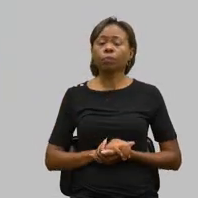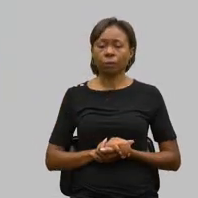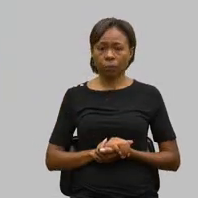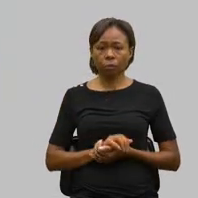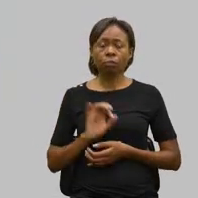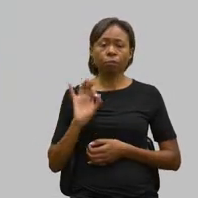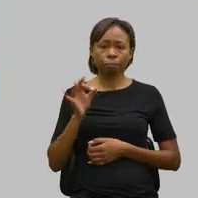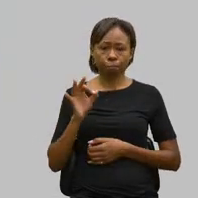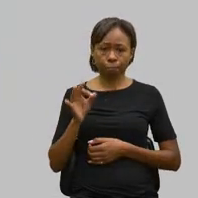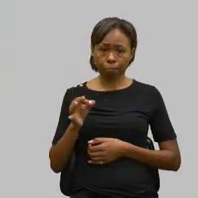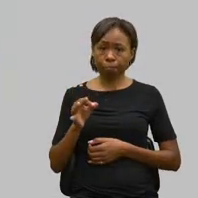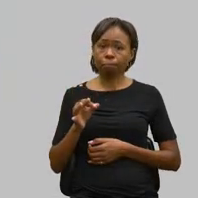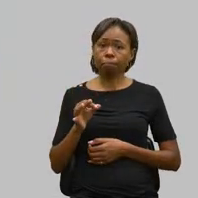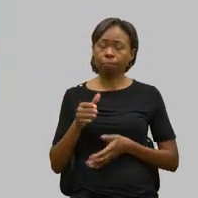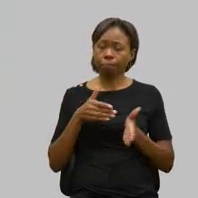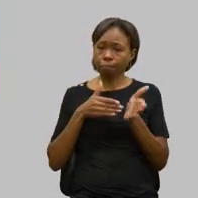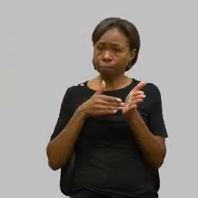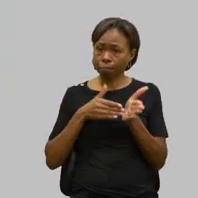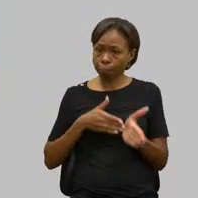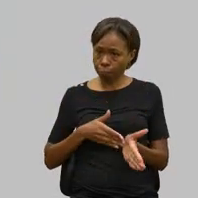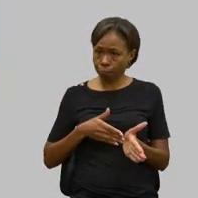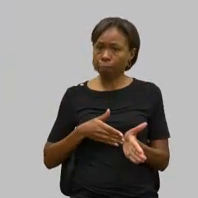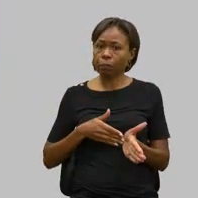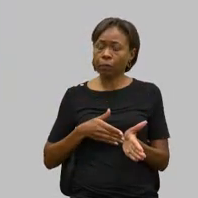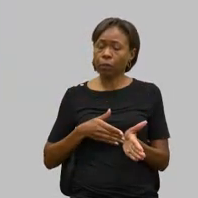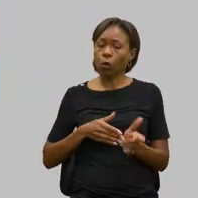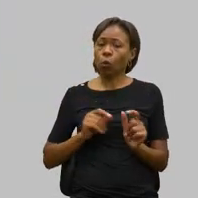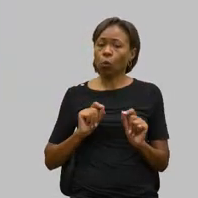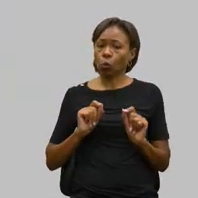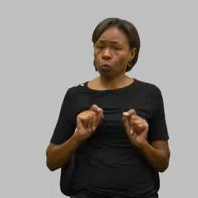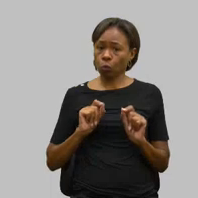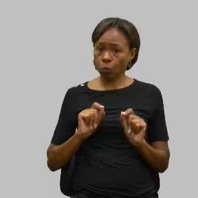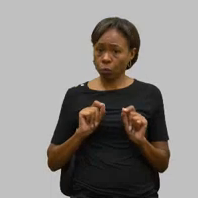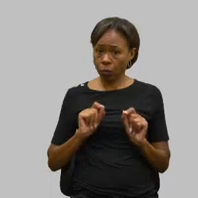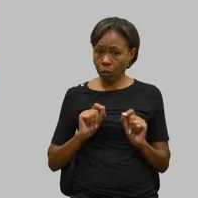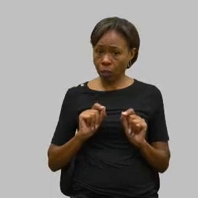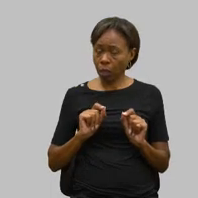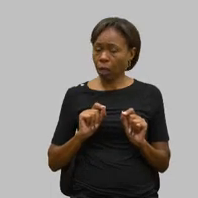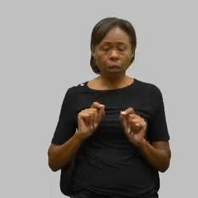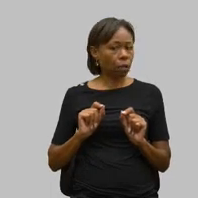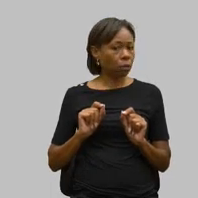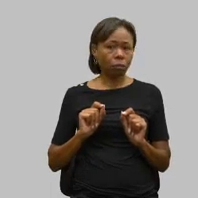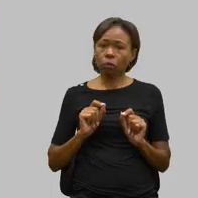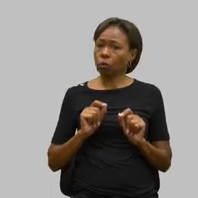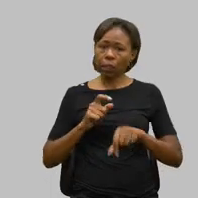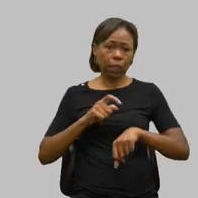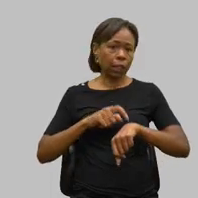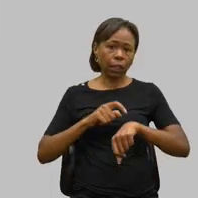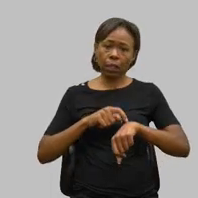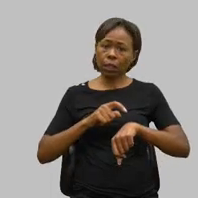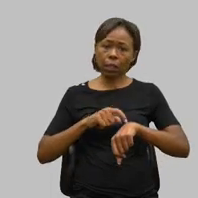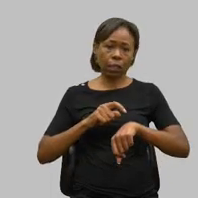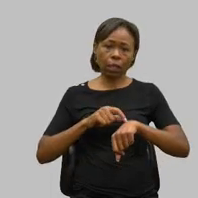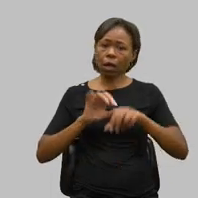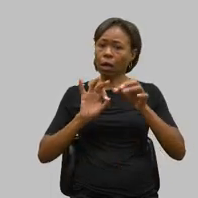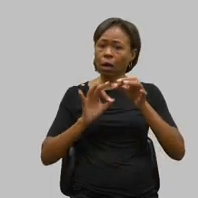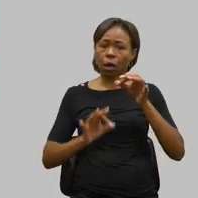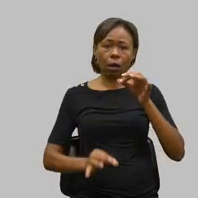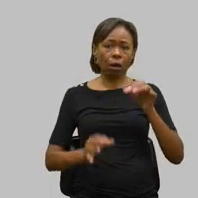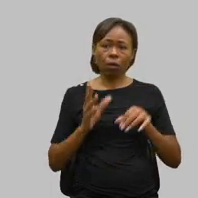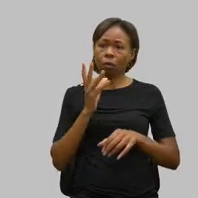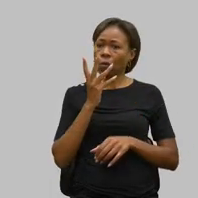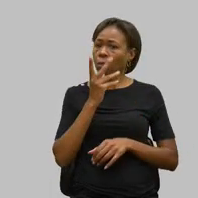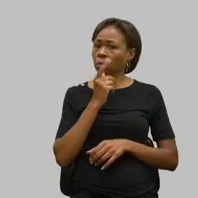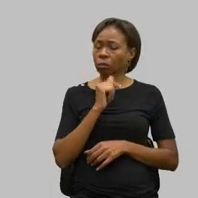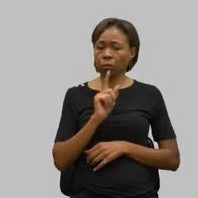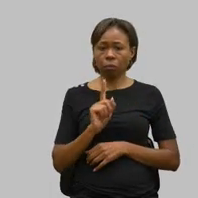delineado que nós não vamos abrir mão do tempo, visto principalmente que essa